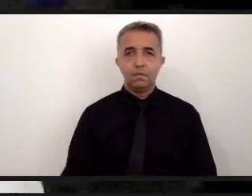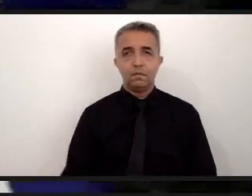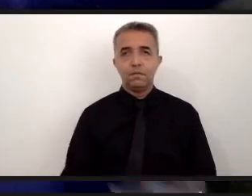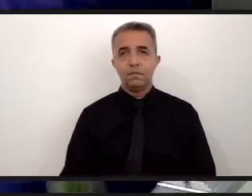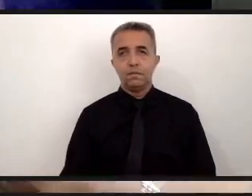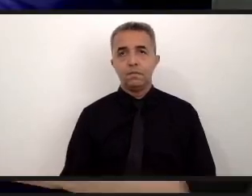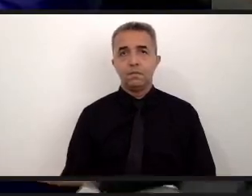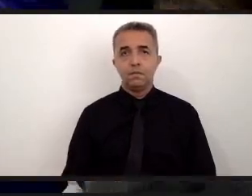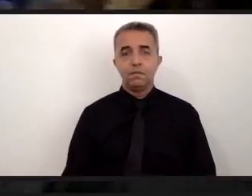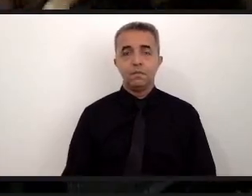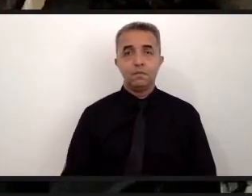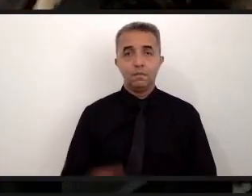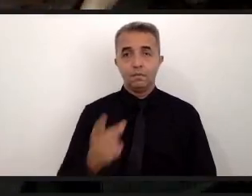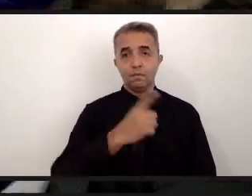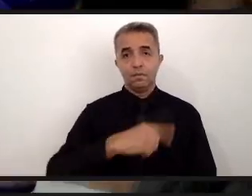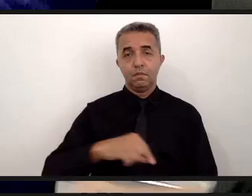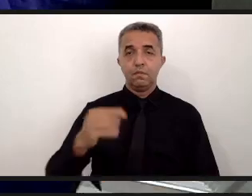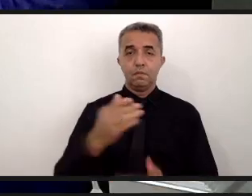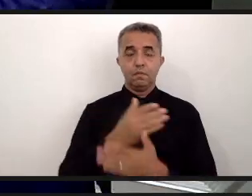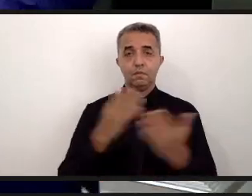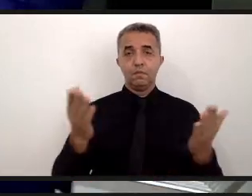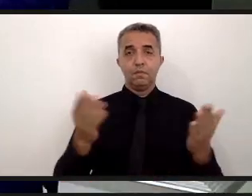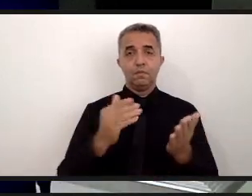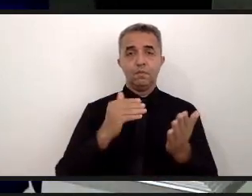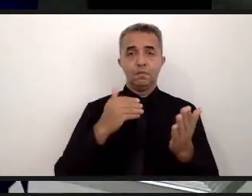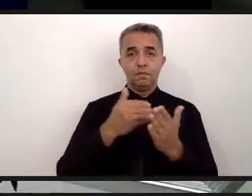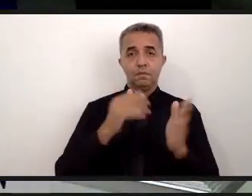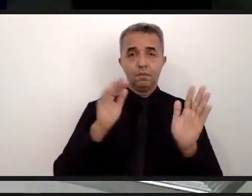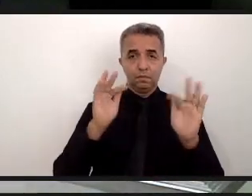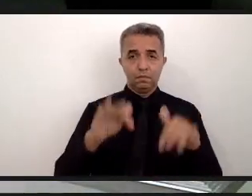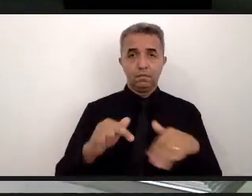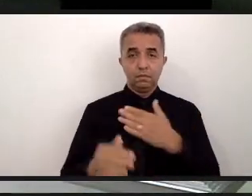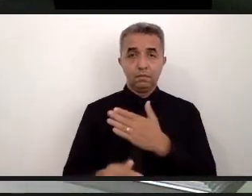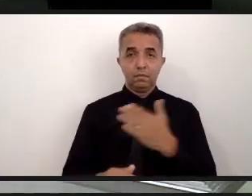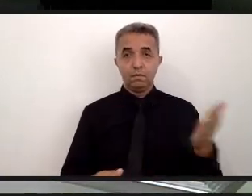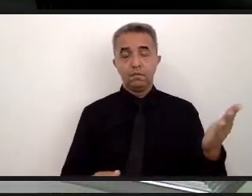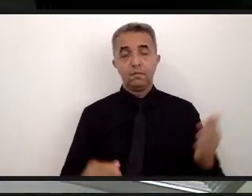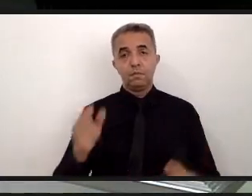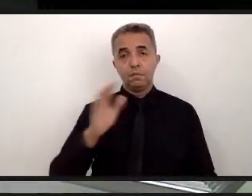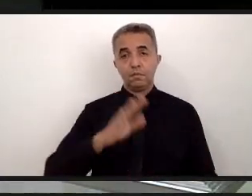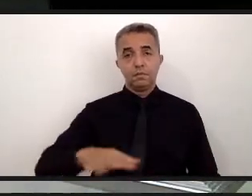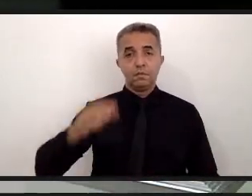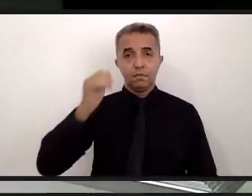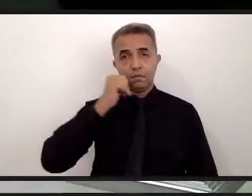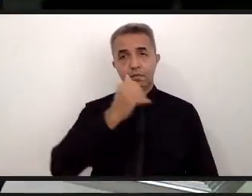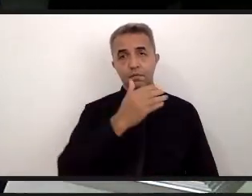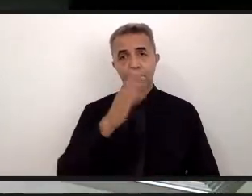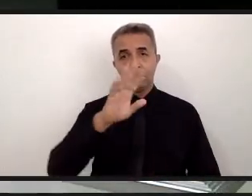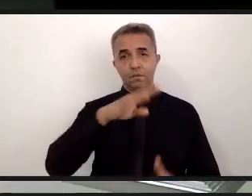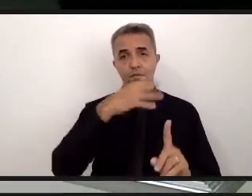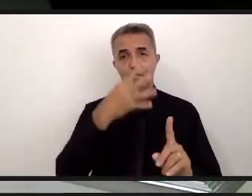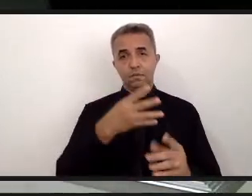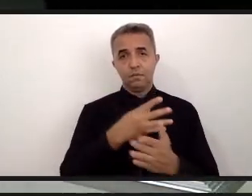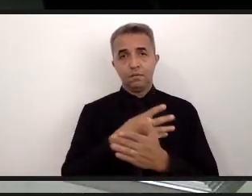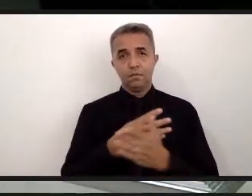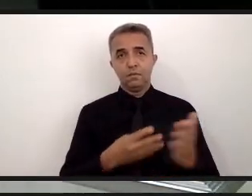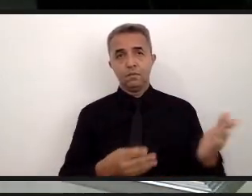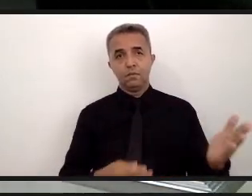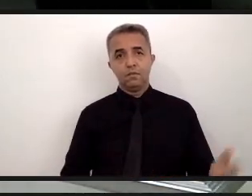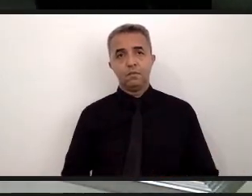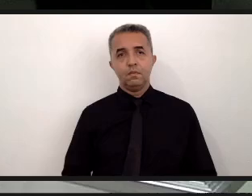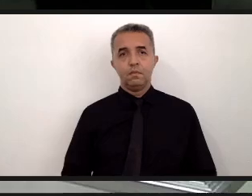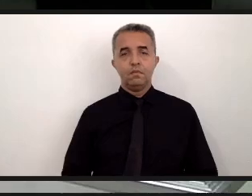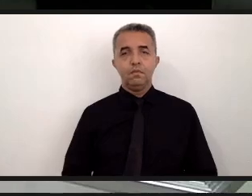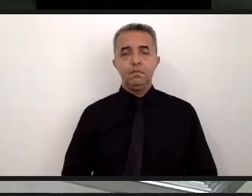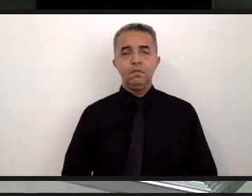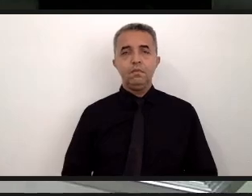Já estamos encaminhando para o encerramento das entregas. Todas as senhoras aqui foram homenageadas pelo